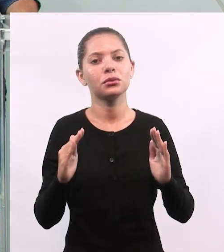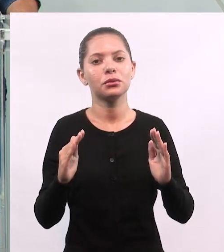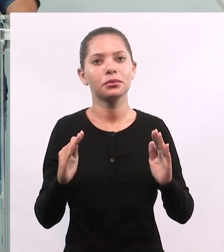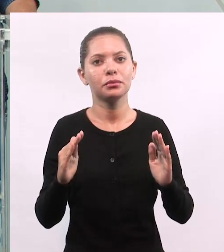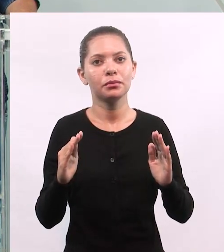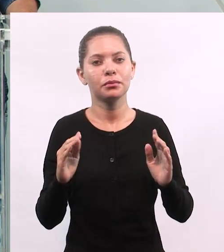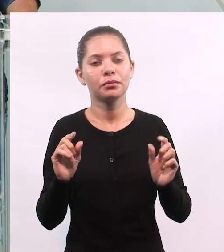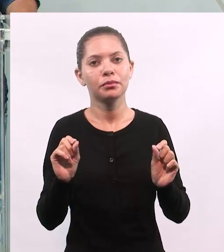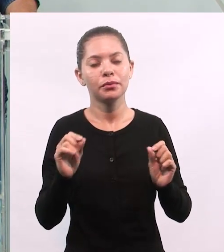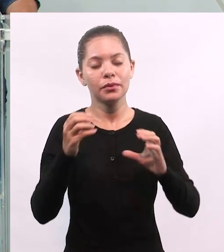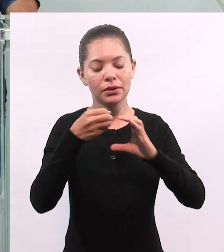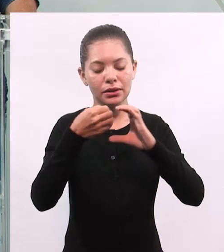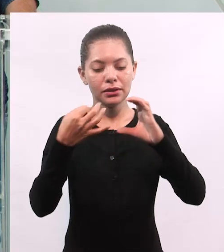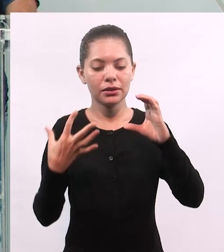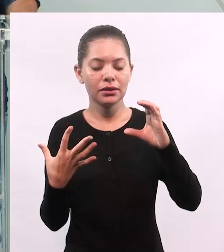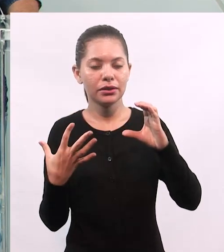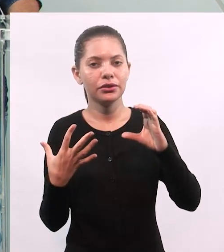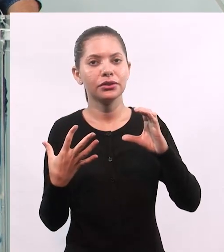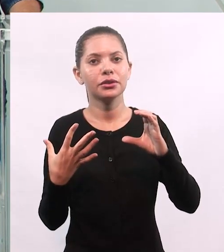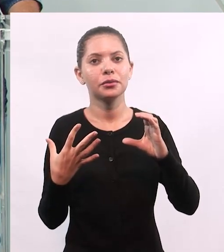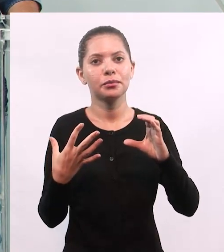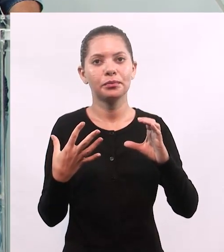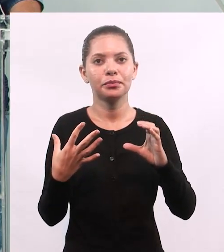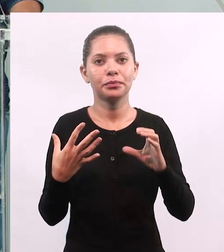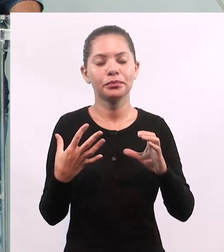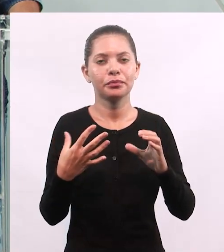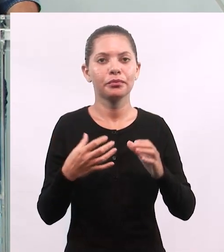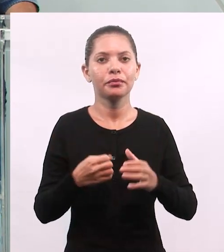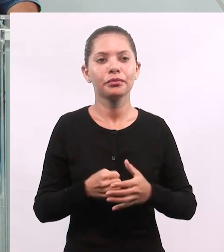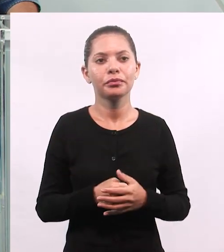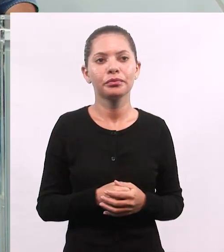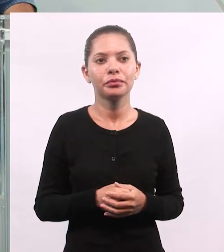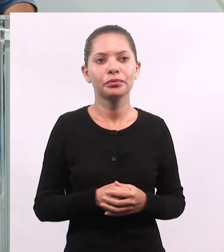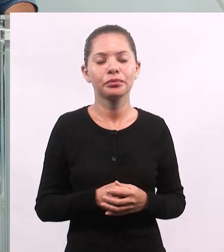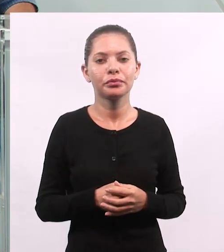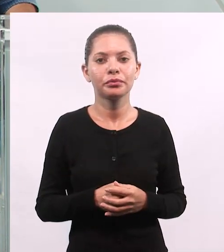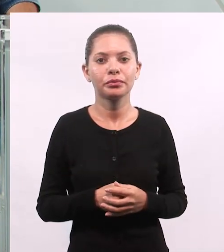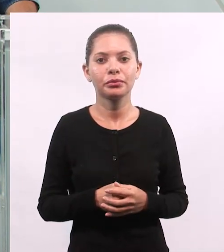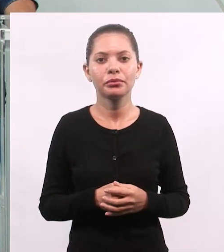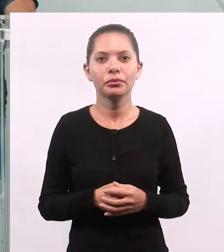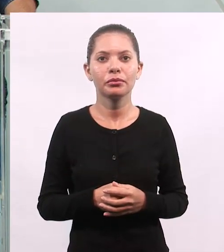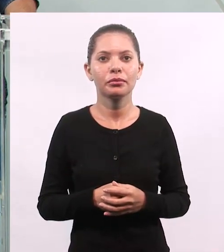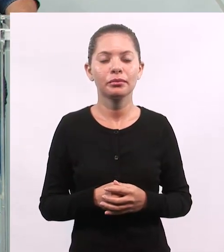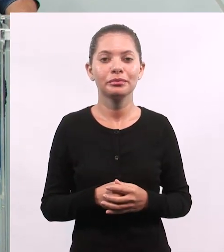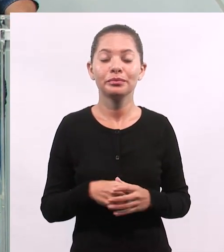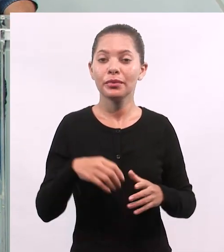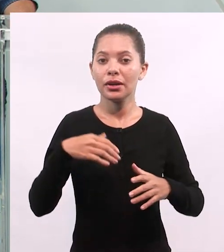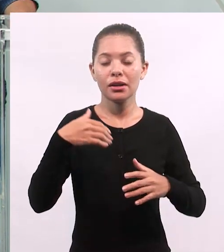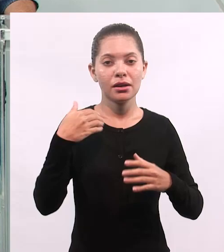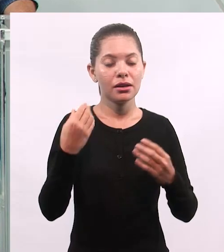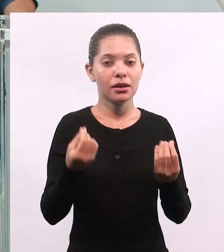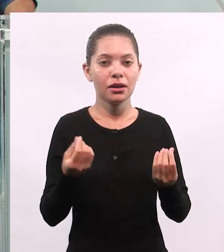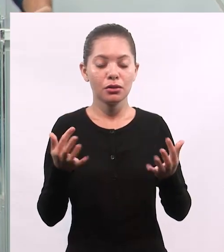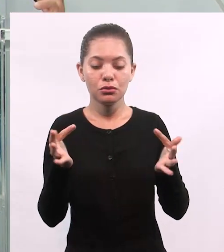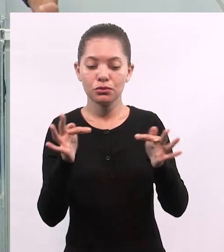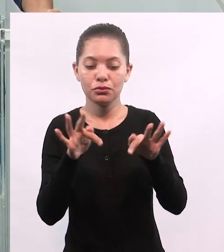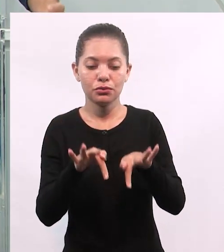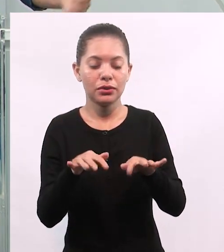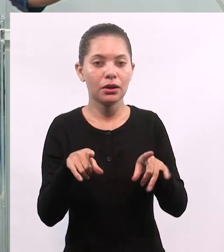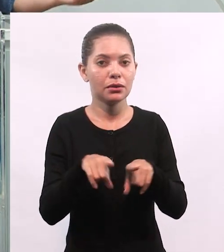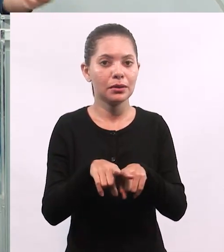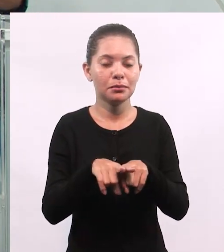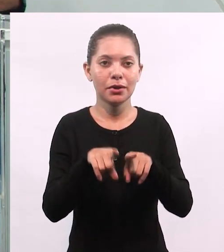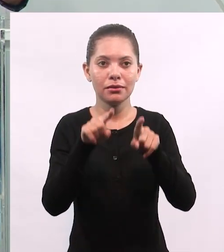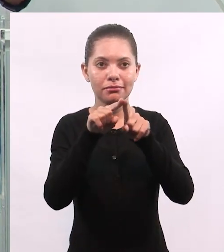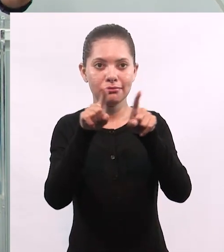porque possui as características do retângulo. Ele é um paralelogramo porque possui as características do retângulo. E, além